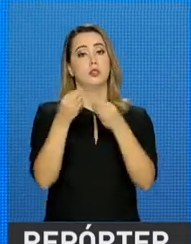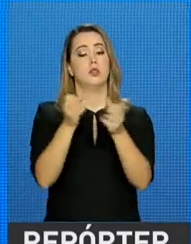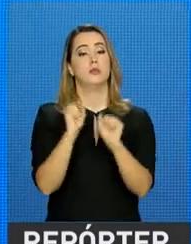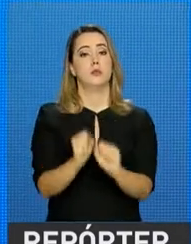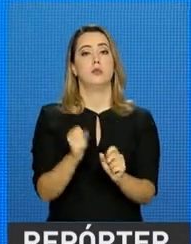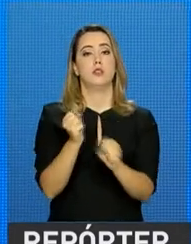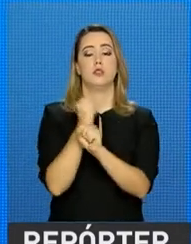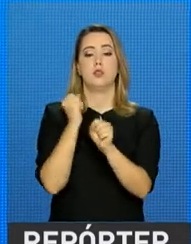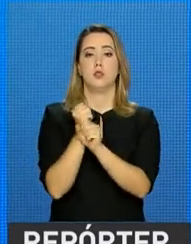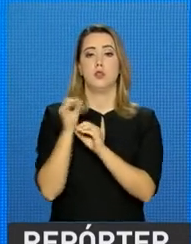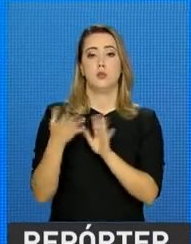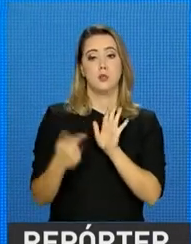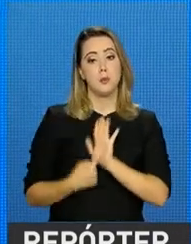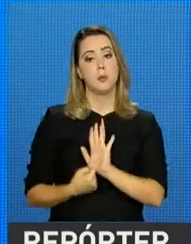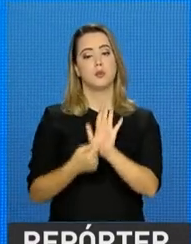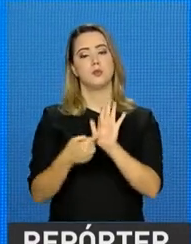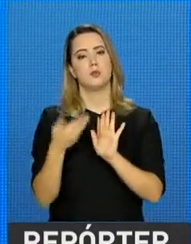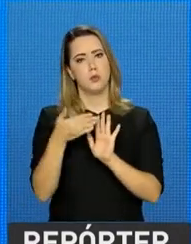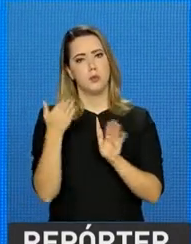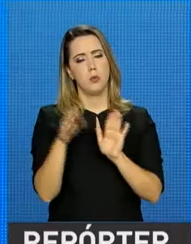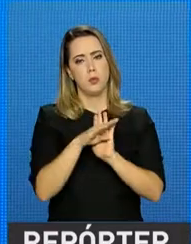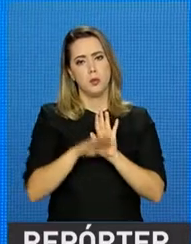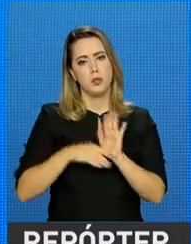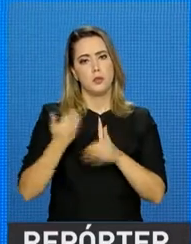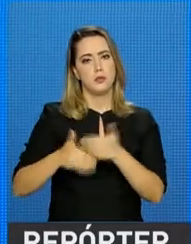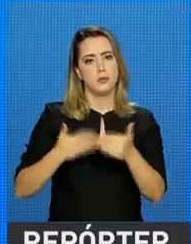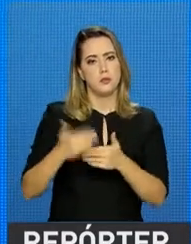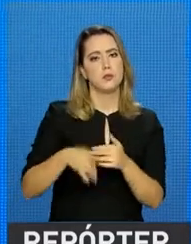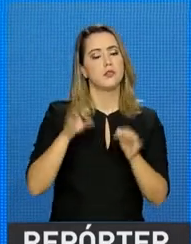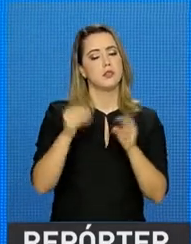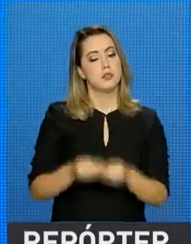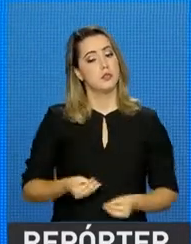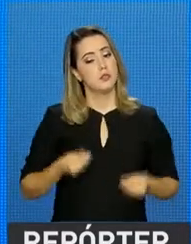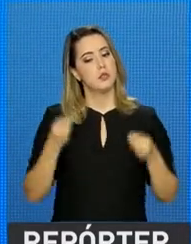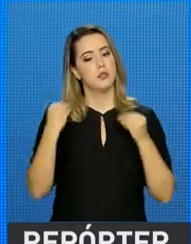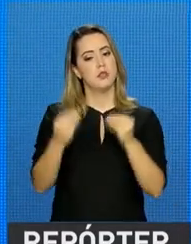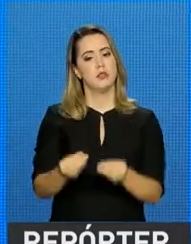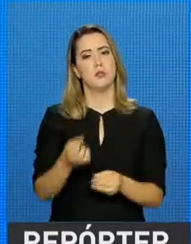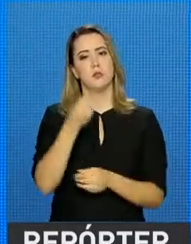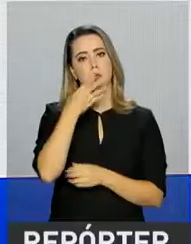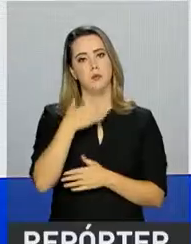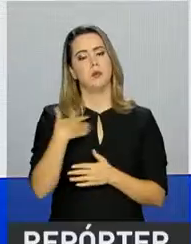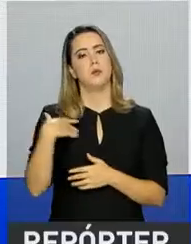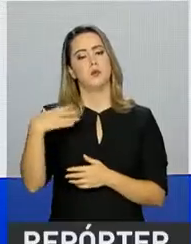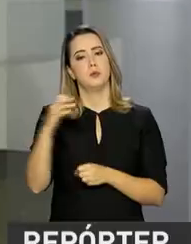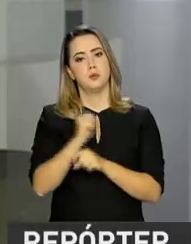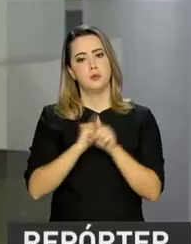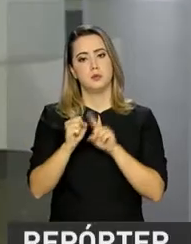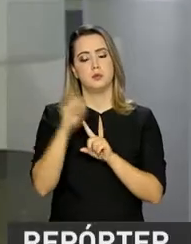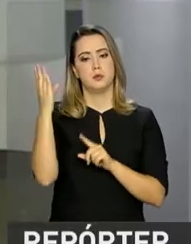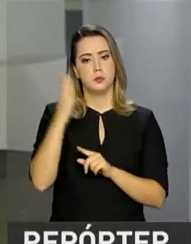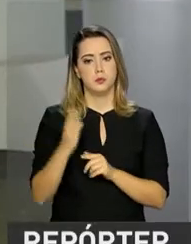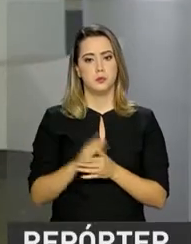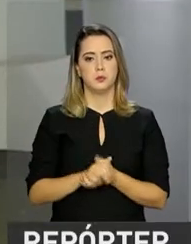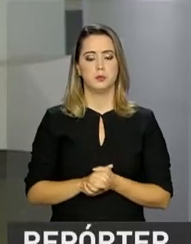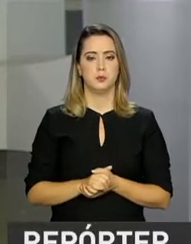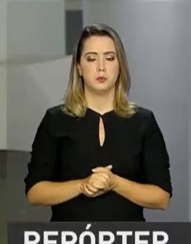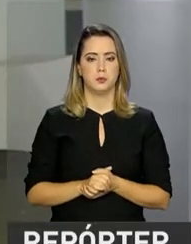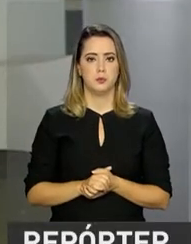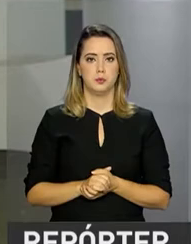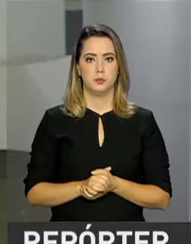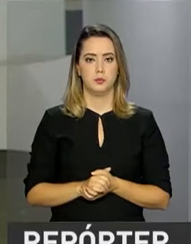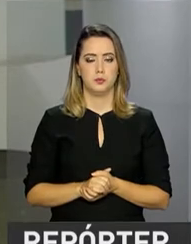sendo incluídas no programa Avançar efetivamente trarão benefício para a sociedade brasileira. Diante